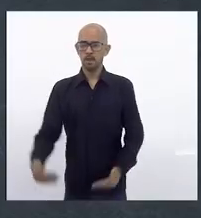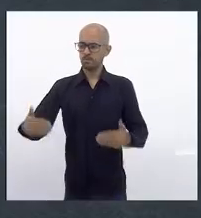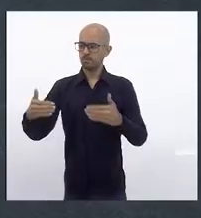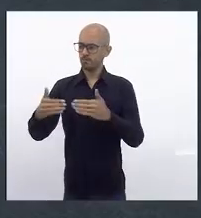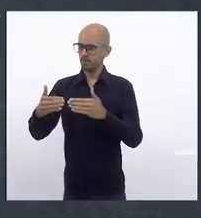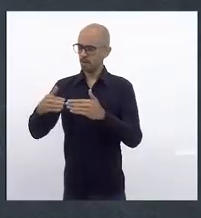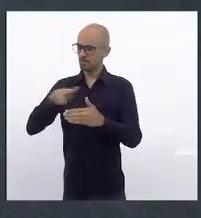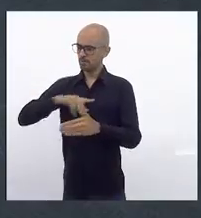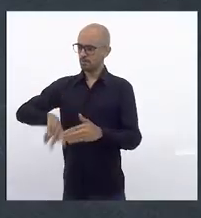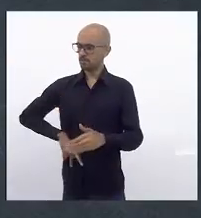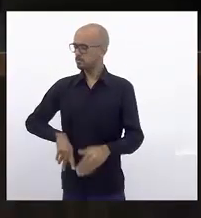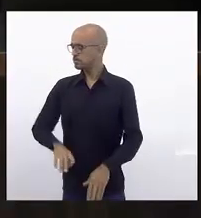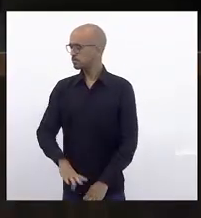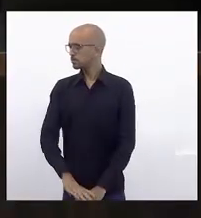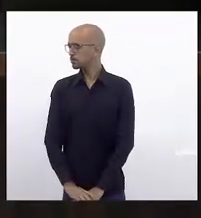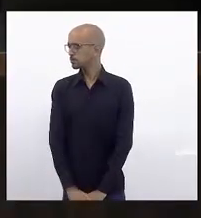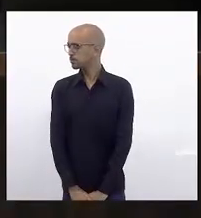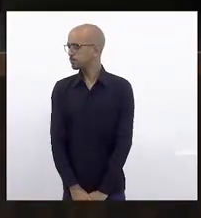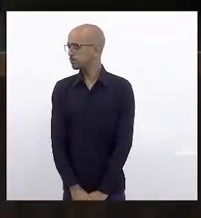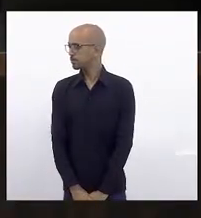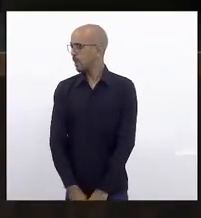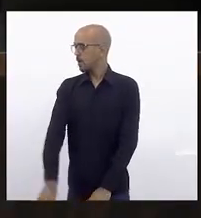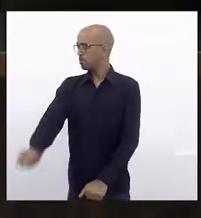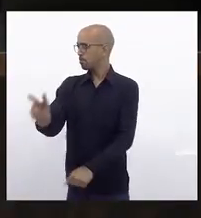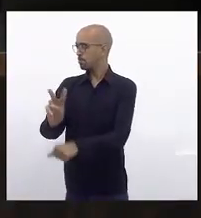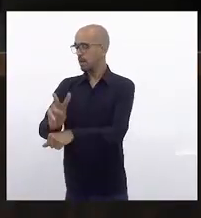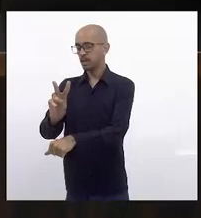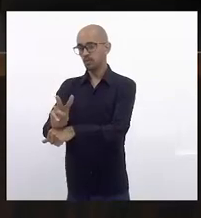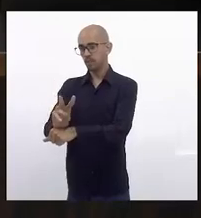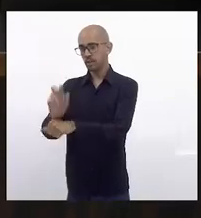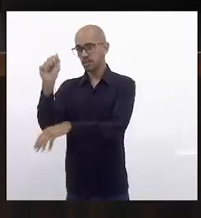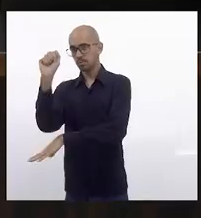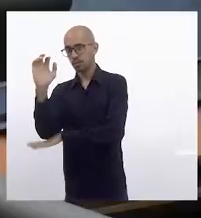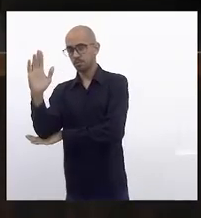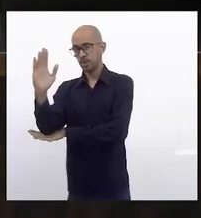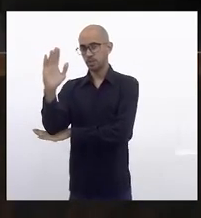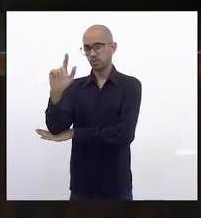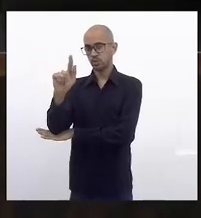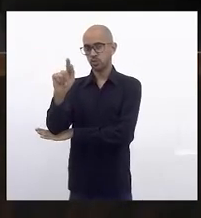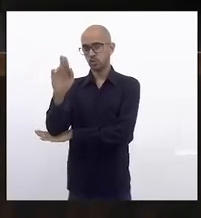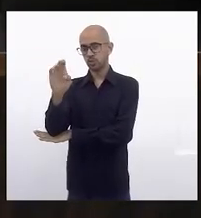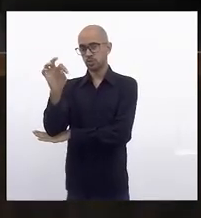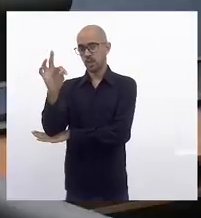Favorável, presidente. Pela Comissão de Defesa do Meio Ambiente, deputado Gustavo Schmidt.